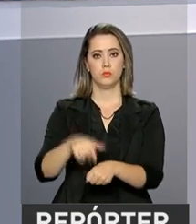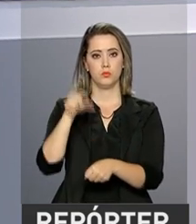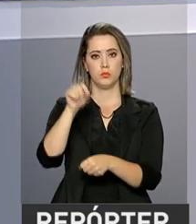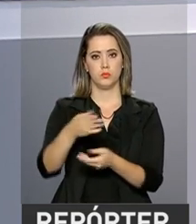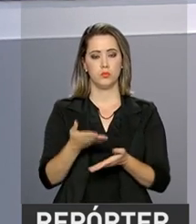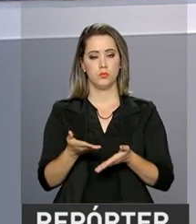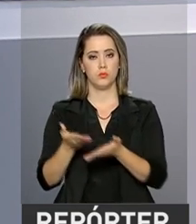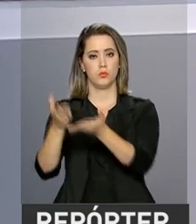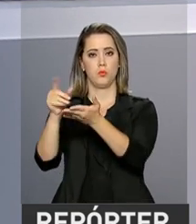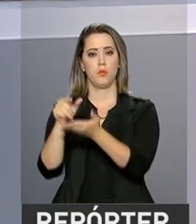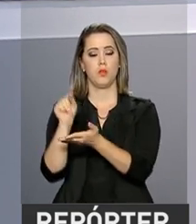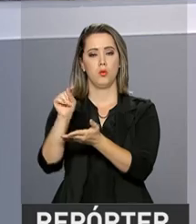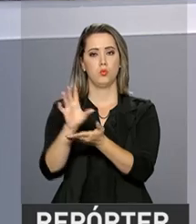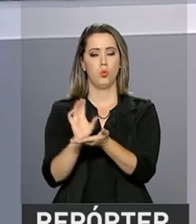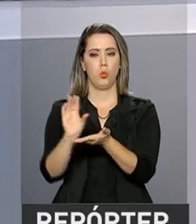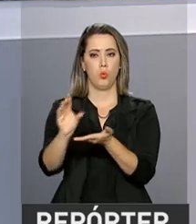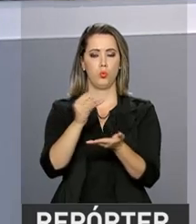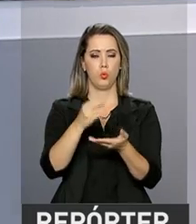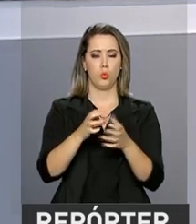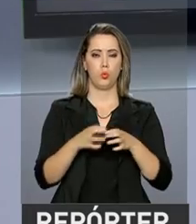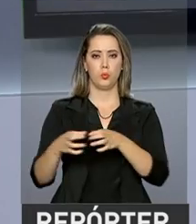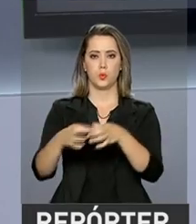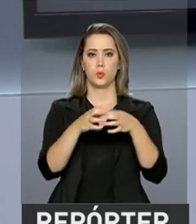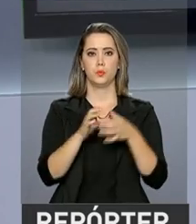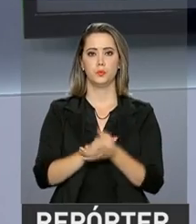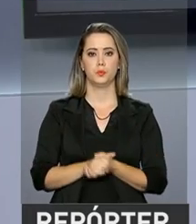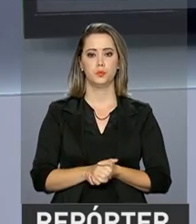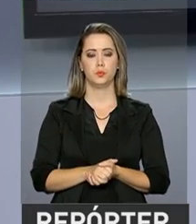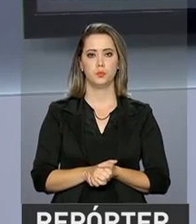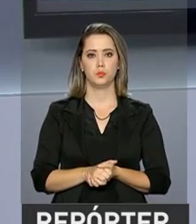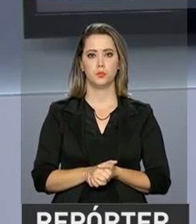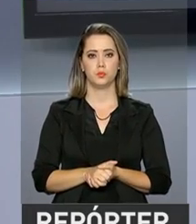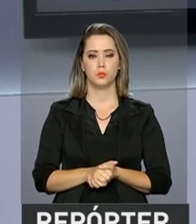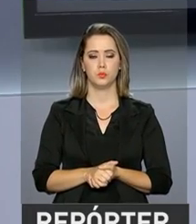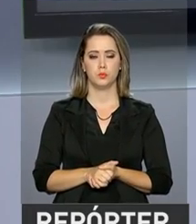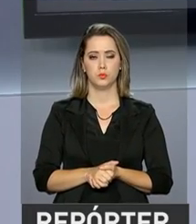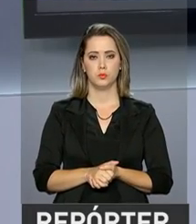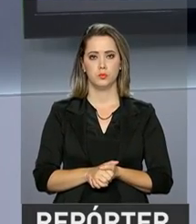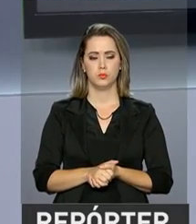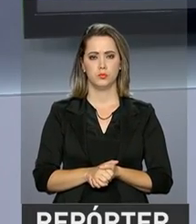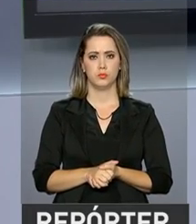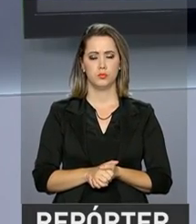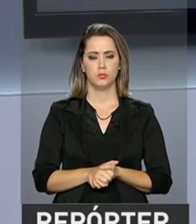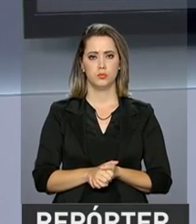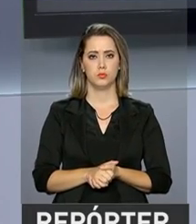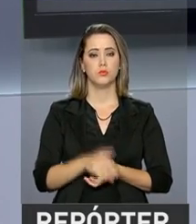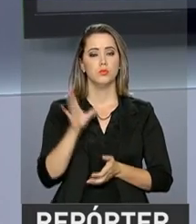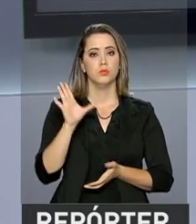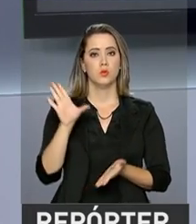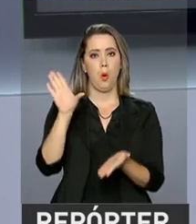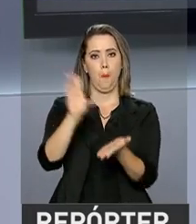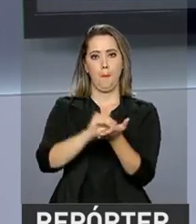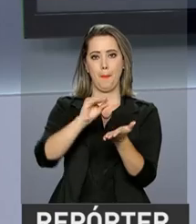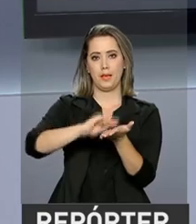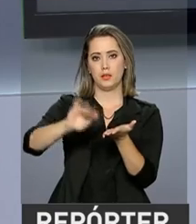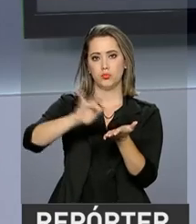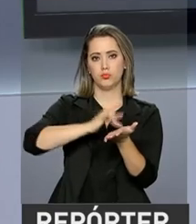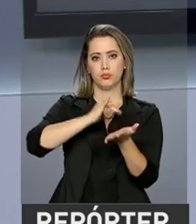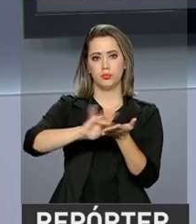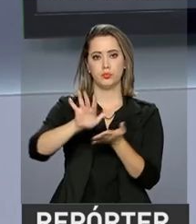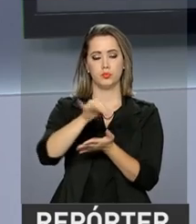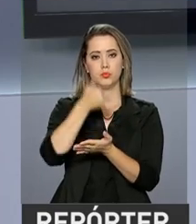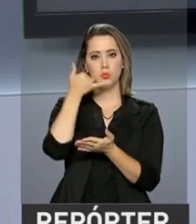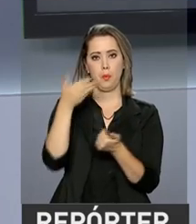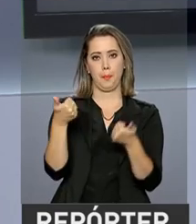foram enviados em etapas um aplicativo de celular vai aproximar os cidadãos do sistema único de